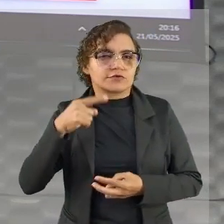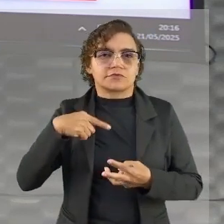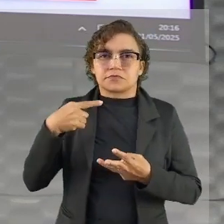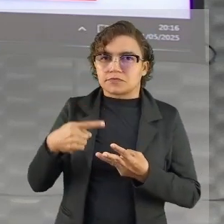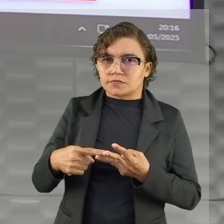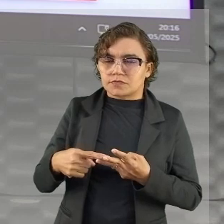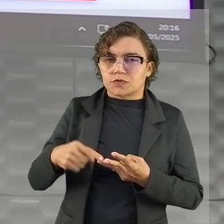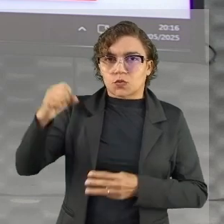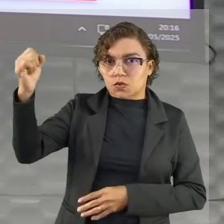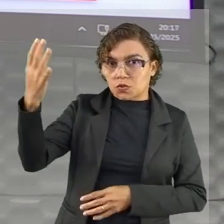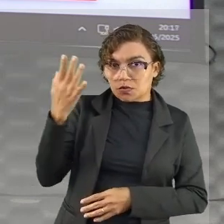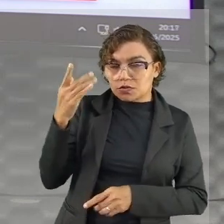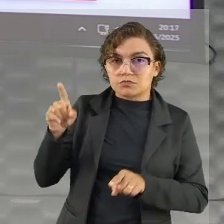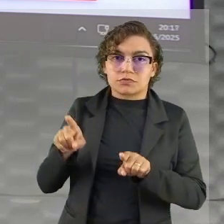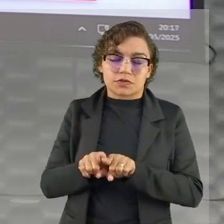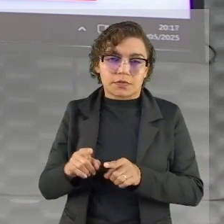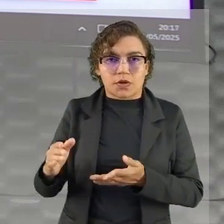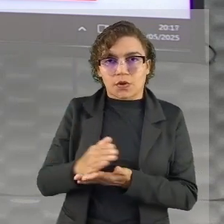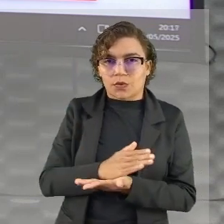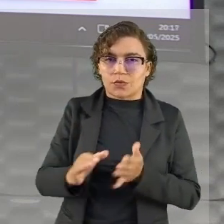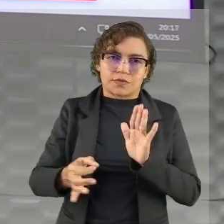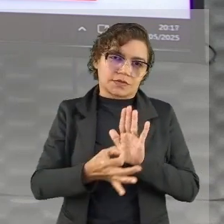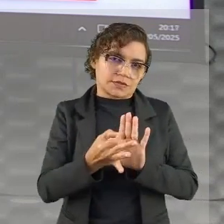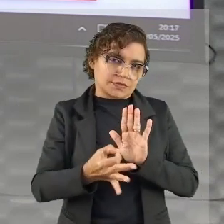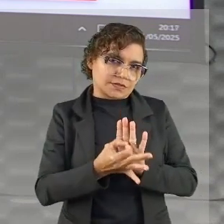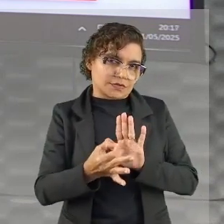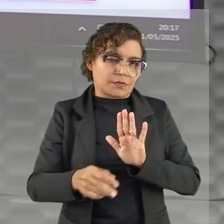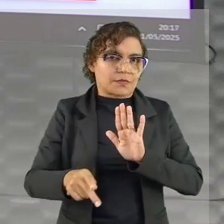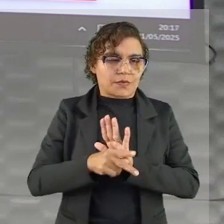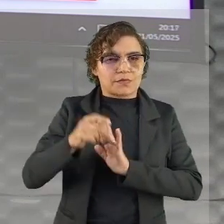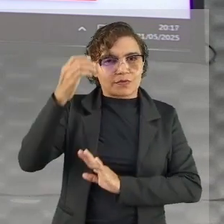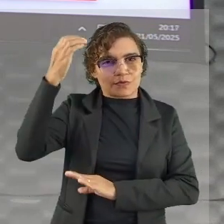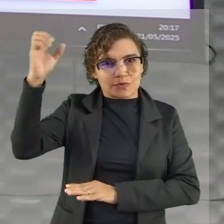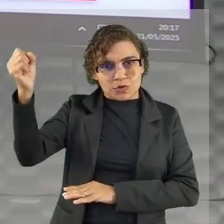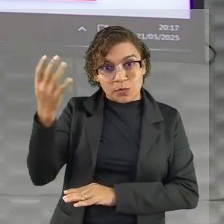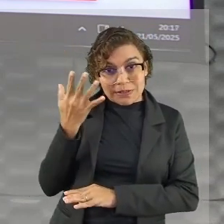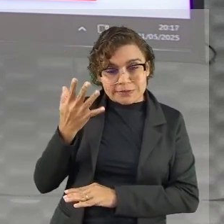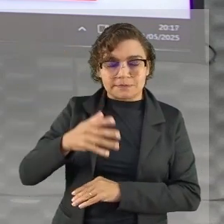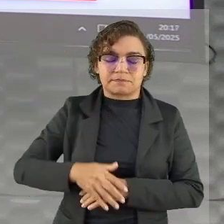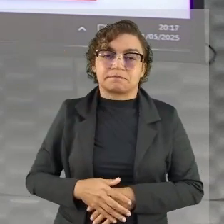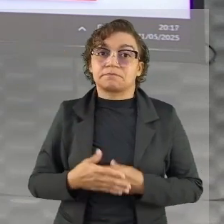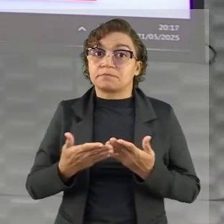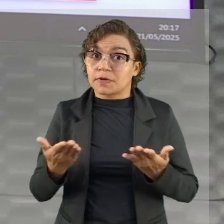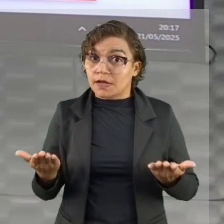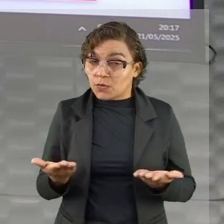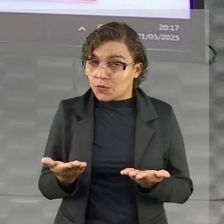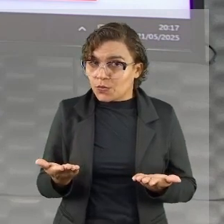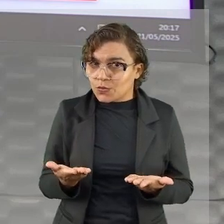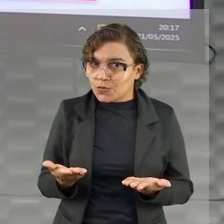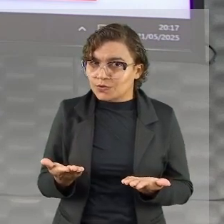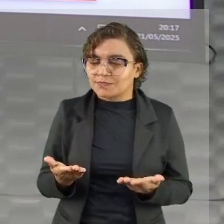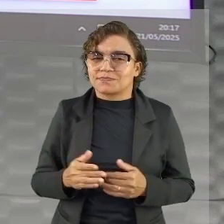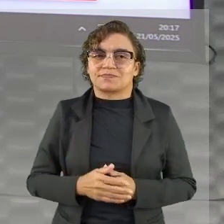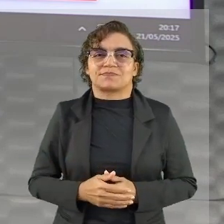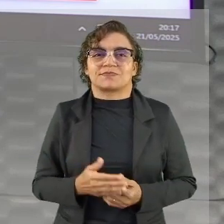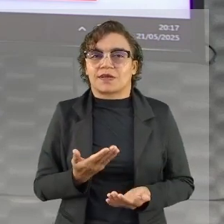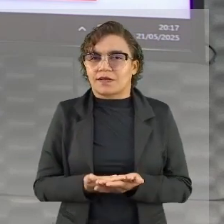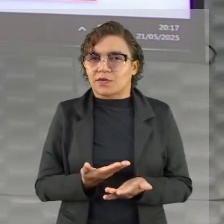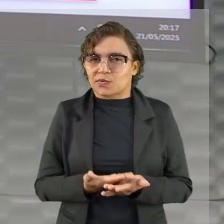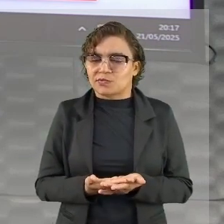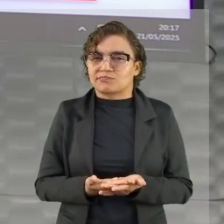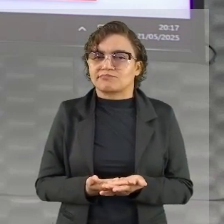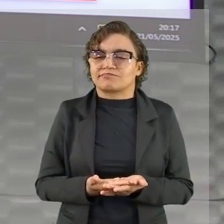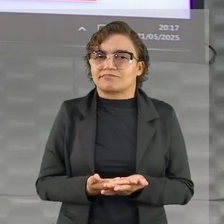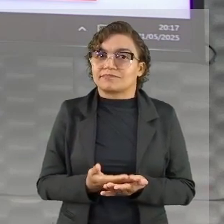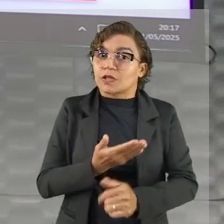o Iluminismo e também algumas críticas ao Iluminismo. Mas, na aula de hoje, vamos aqui